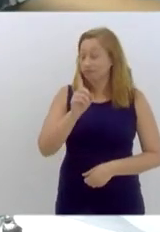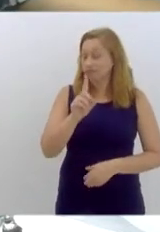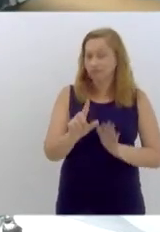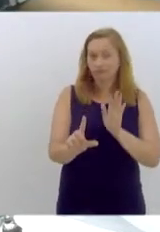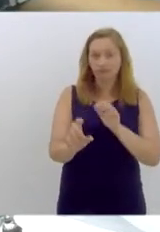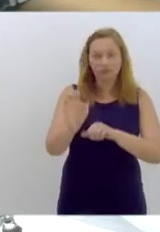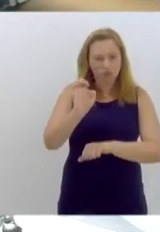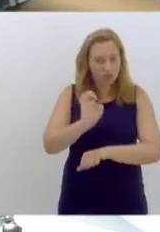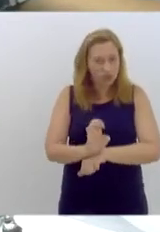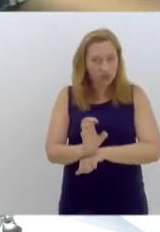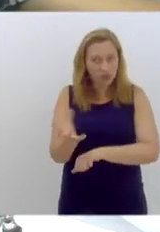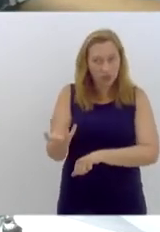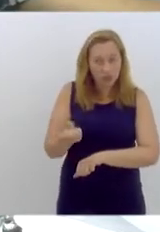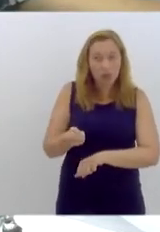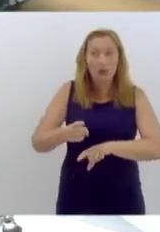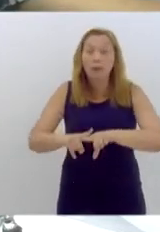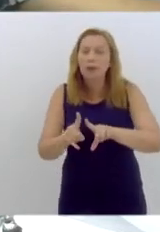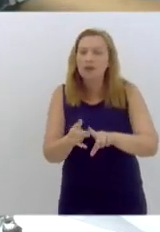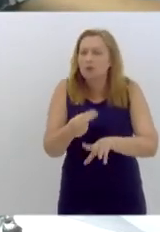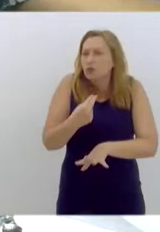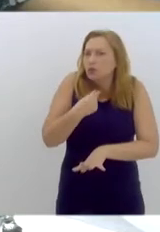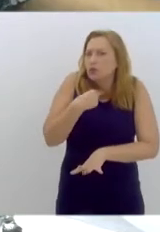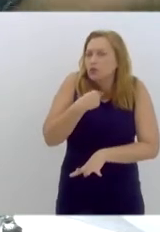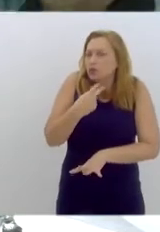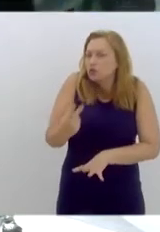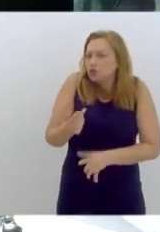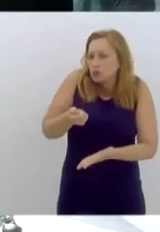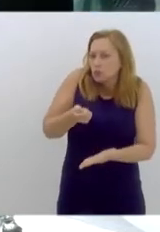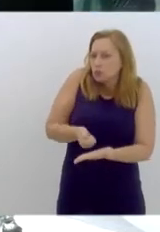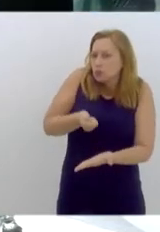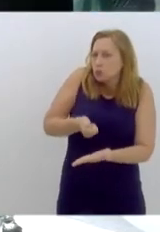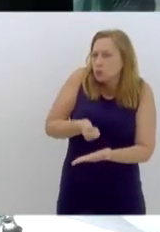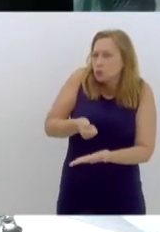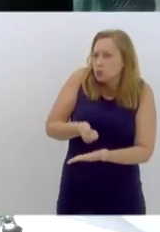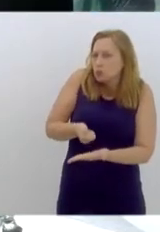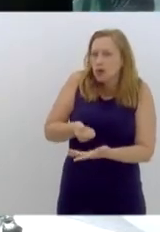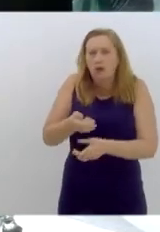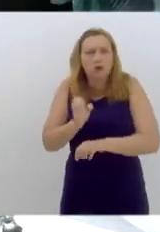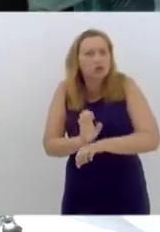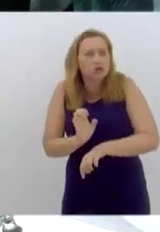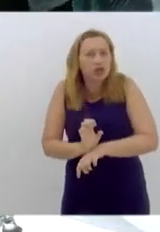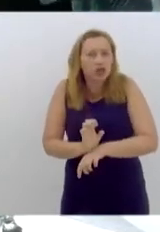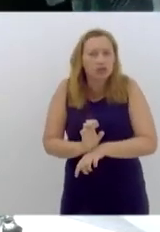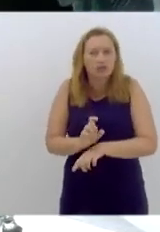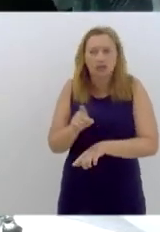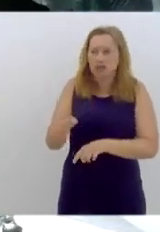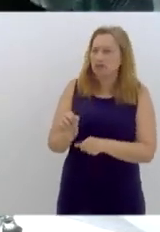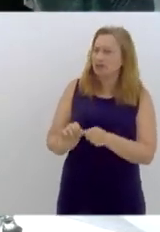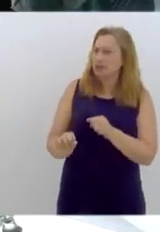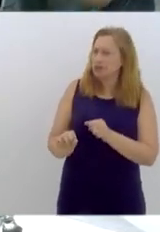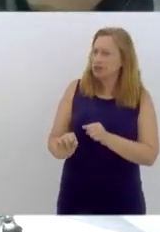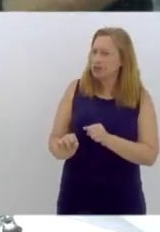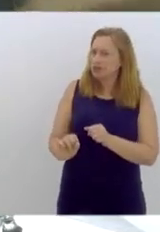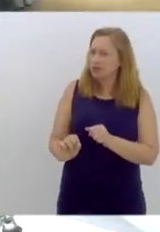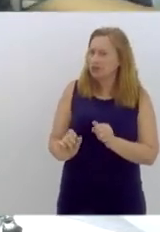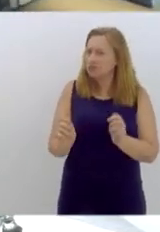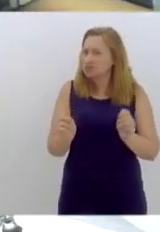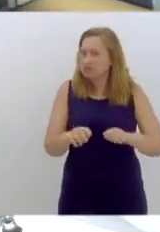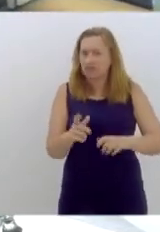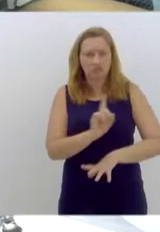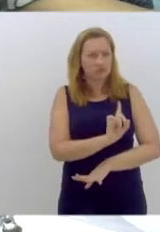se apropriou. Então, eu não podia impor ao Estado que ele fizesse essa